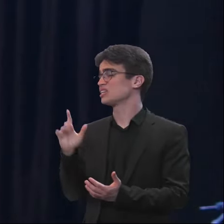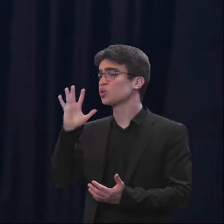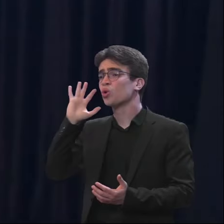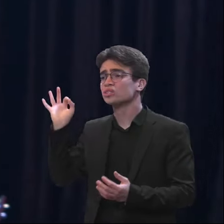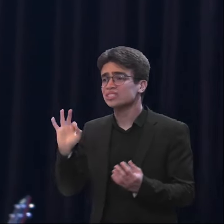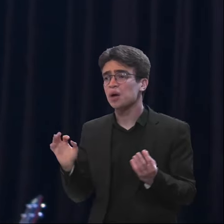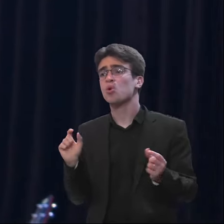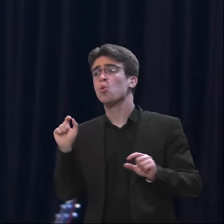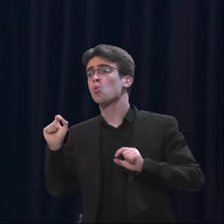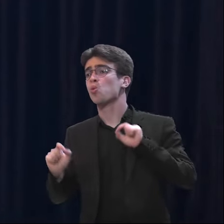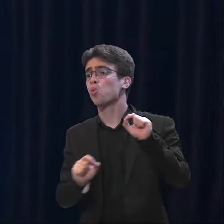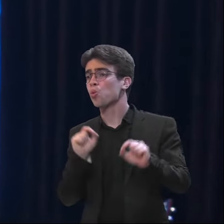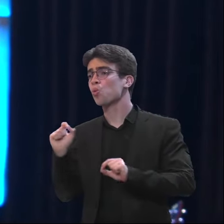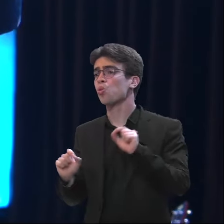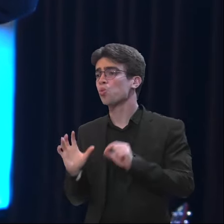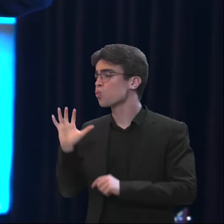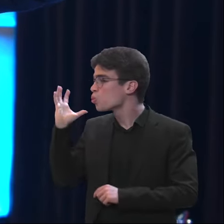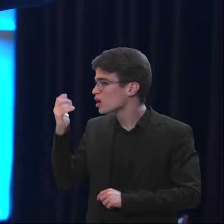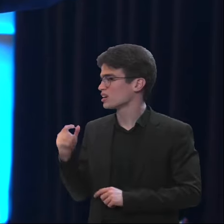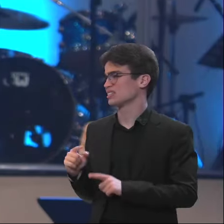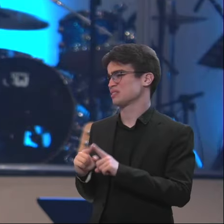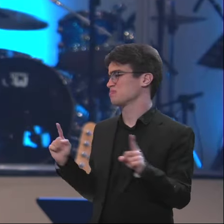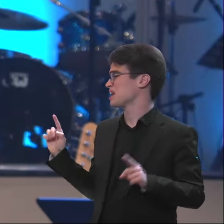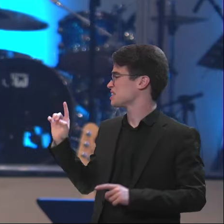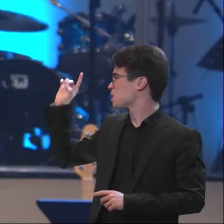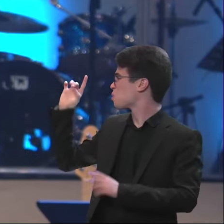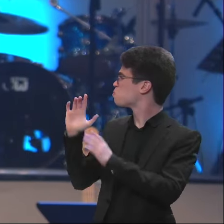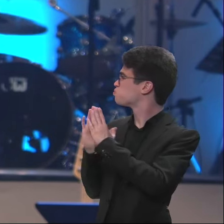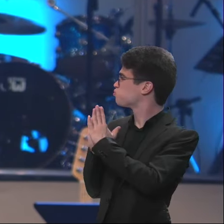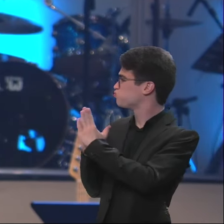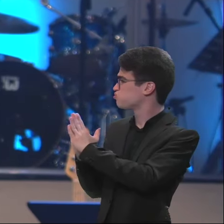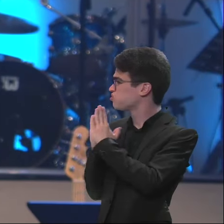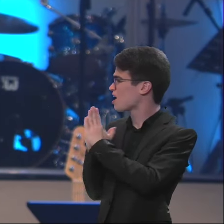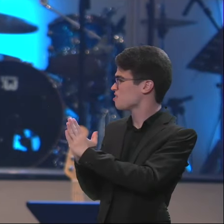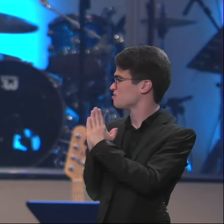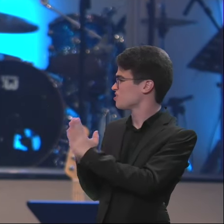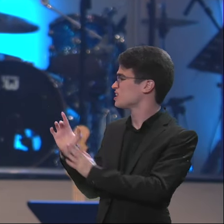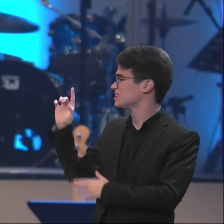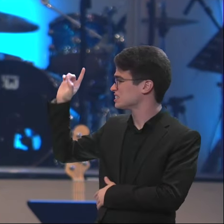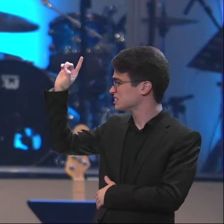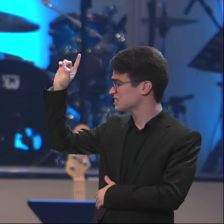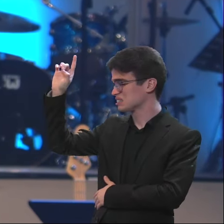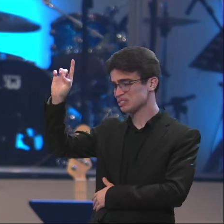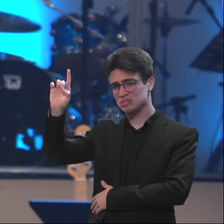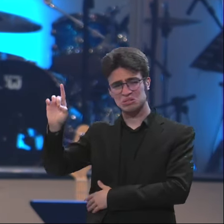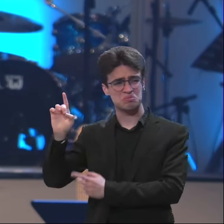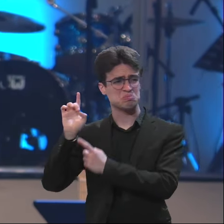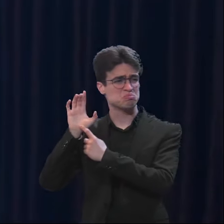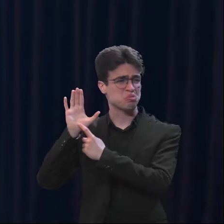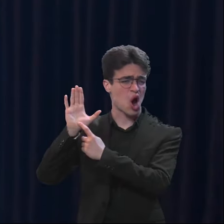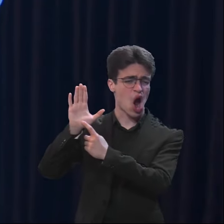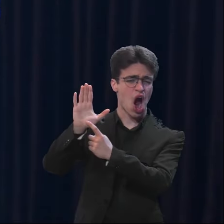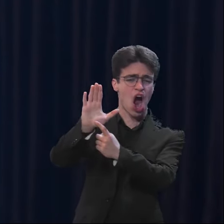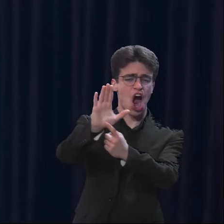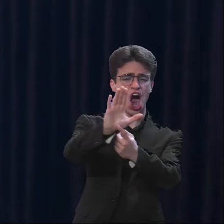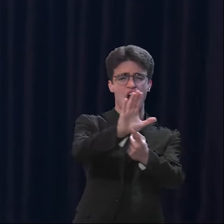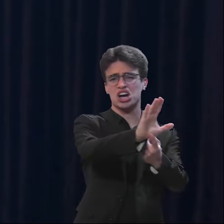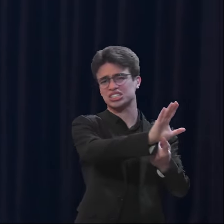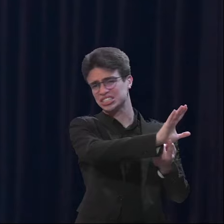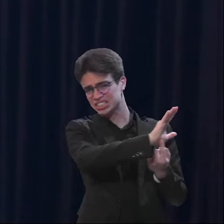causas. Mas eu quero pedir, Deus se revela hoje neste